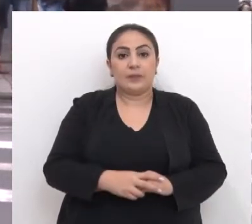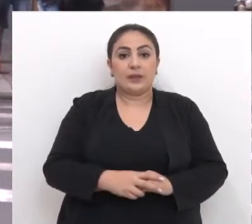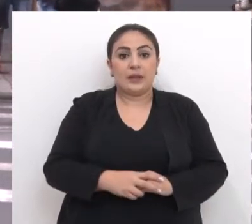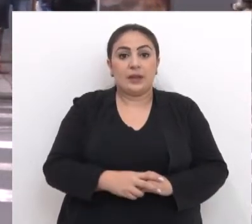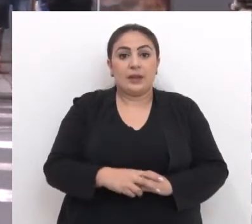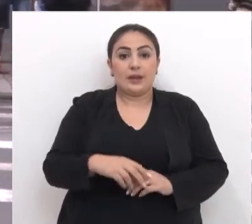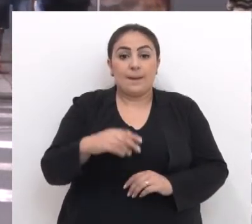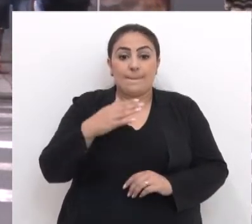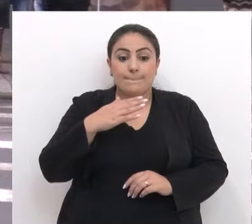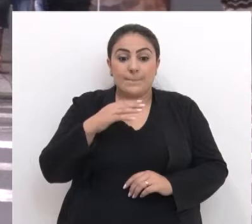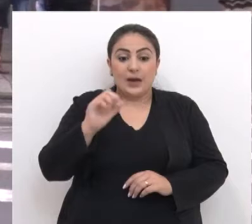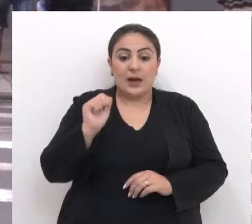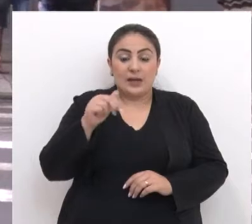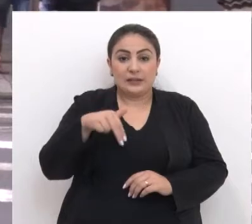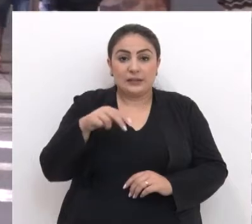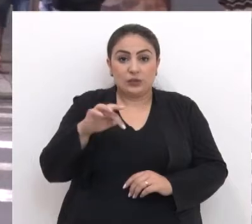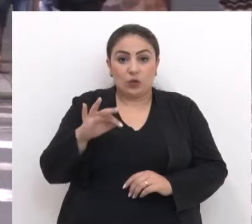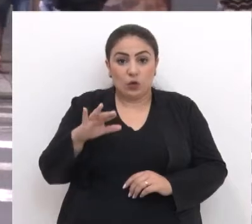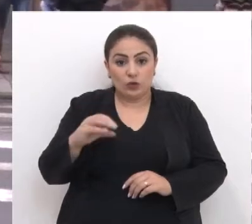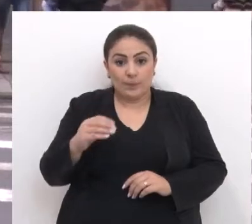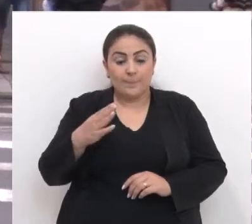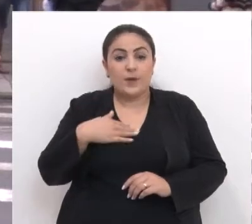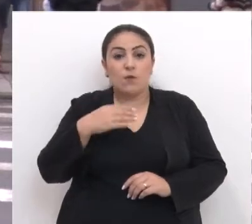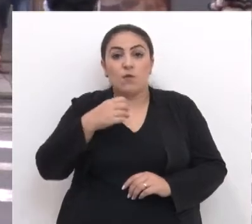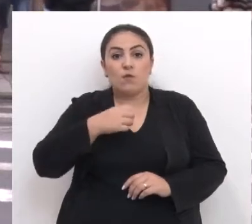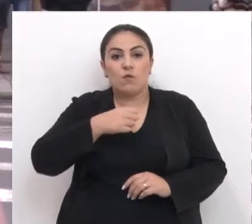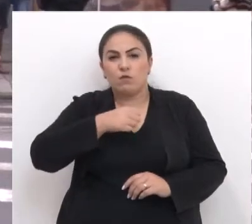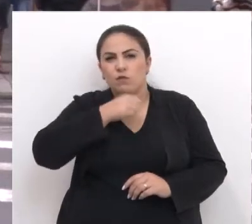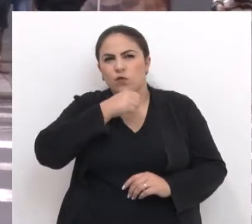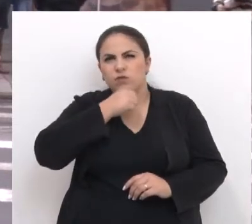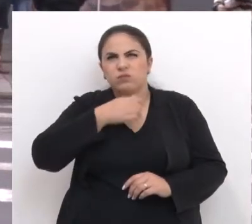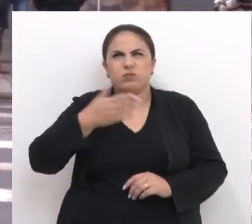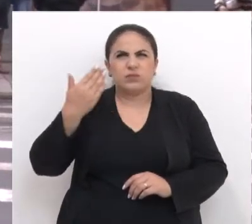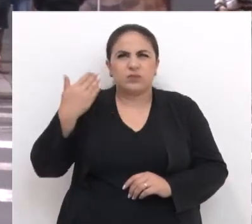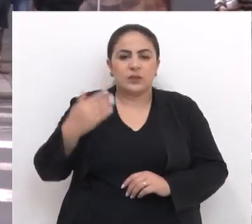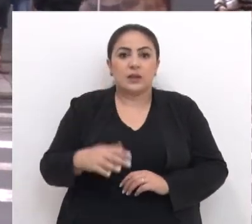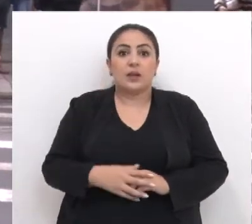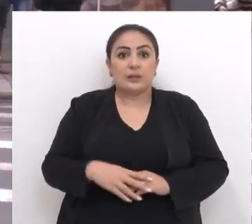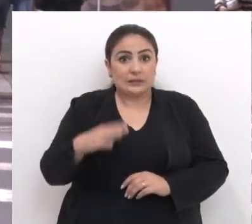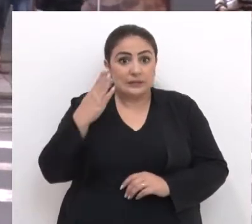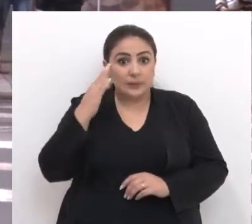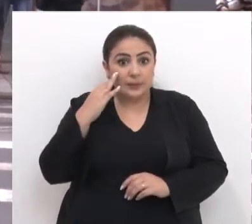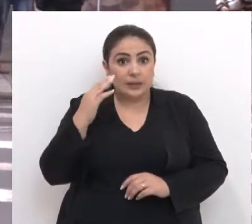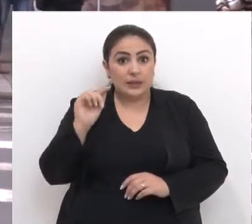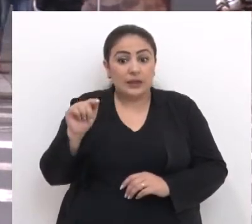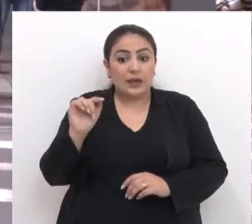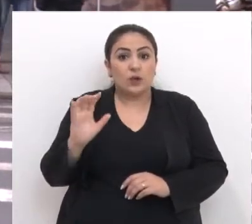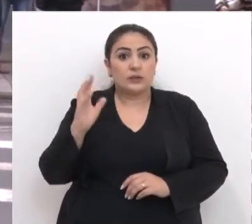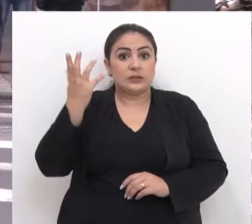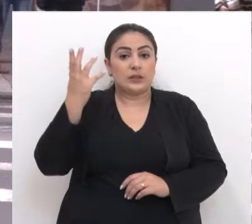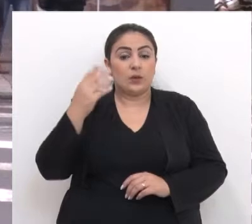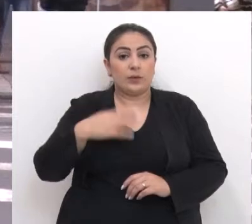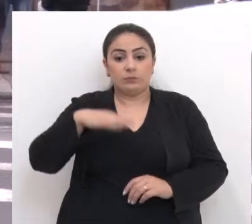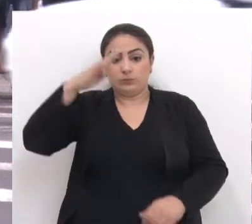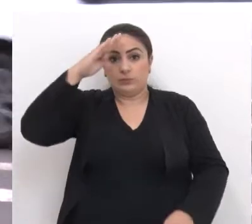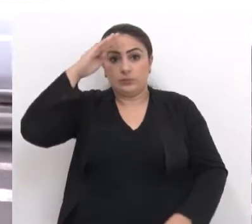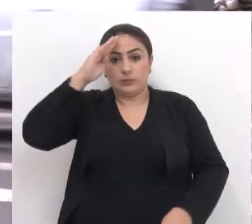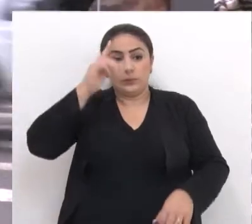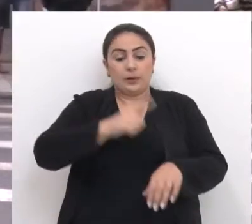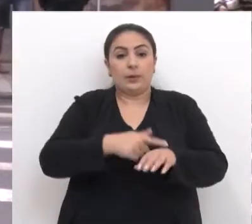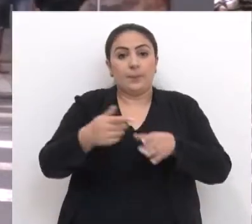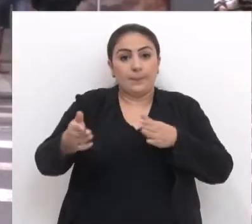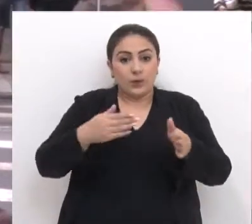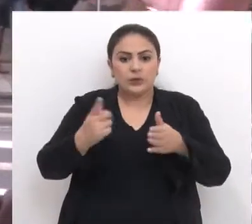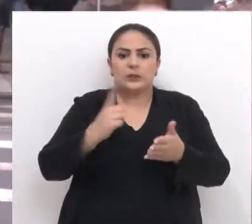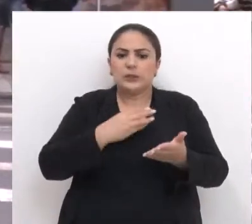meu heptavô lá. Inclusive não é que o camarada existiu mesmo, ele era dragão, foi tenente na